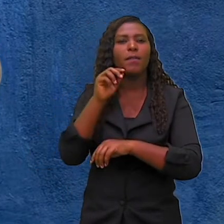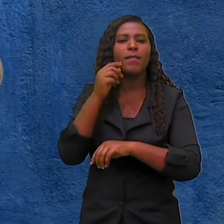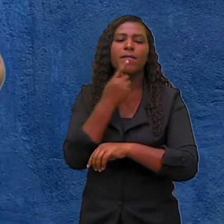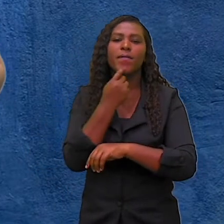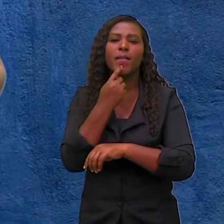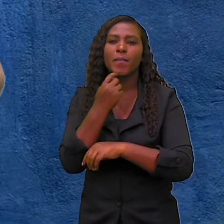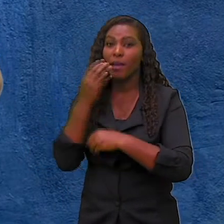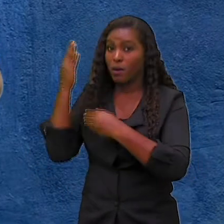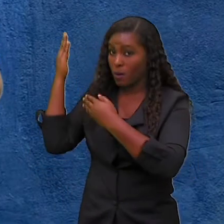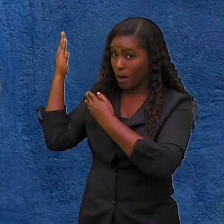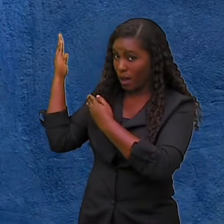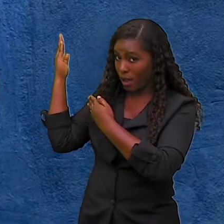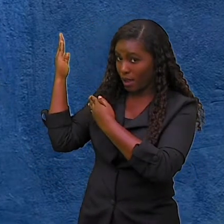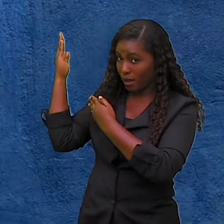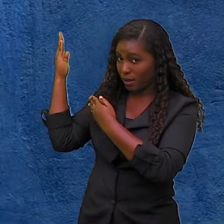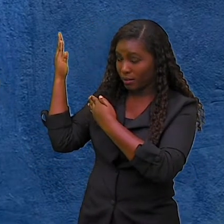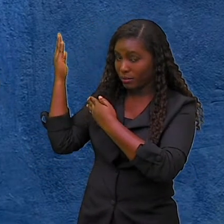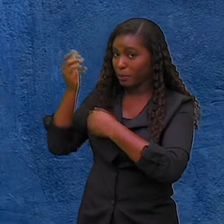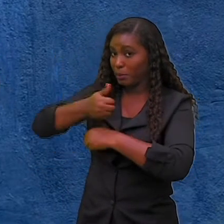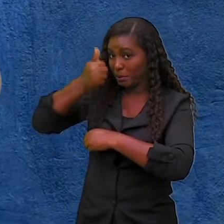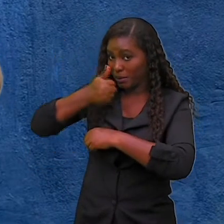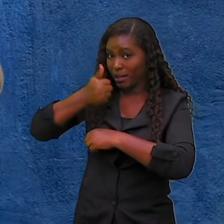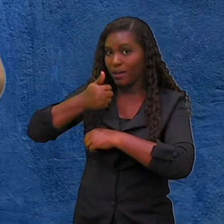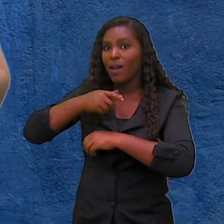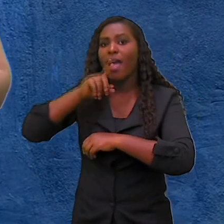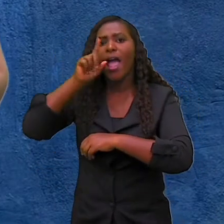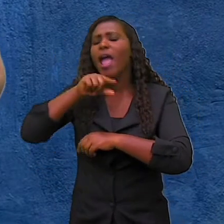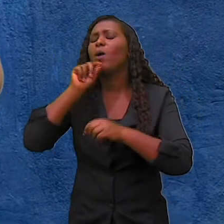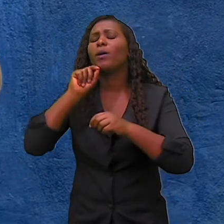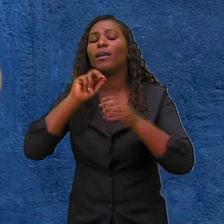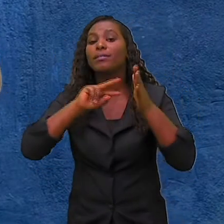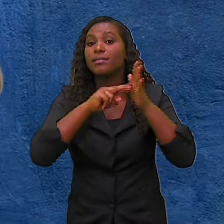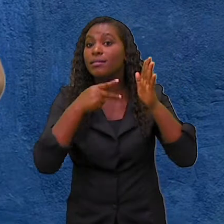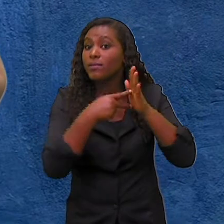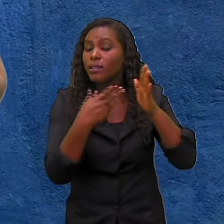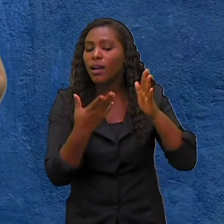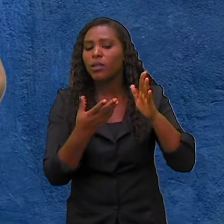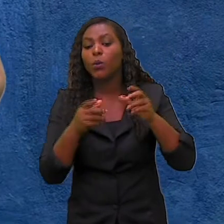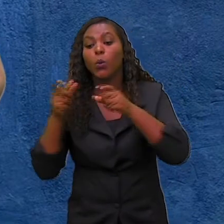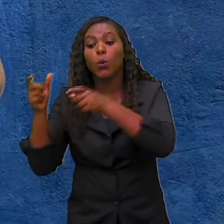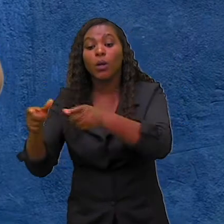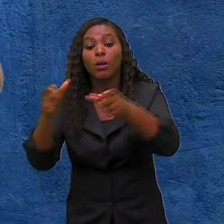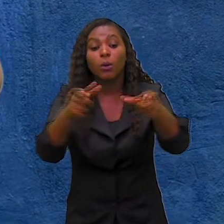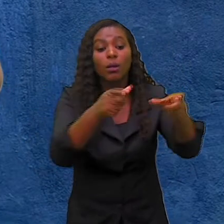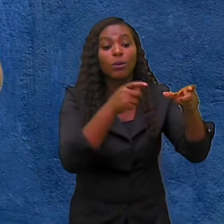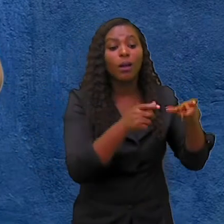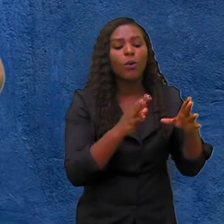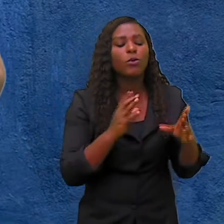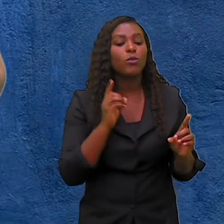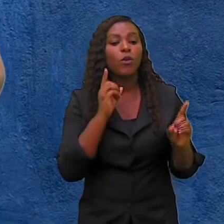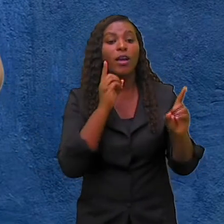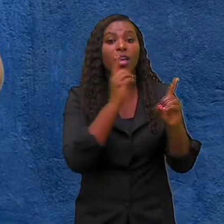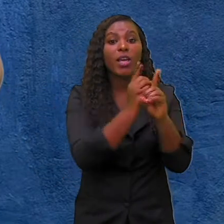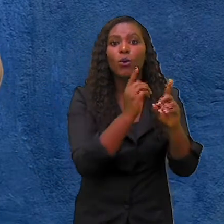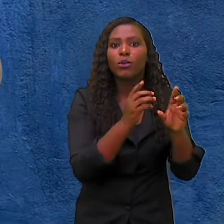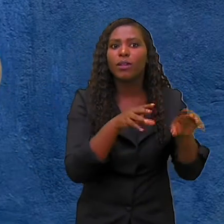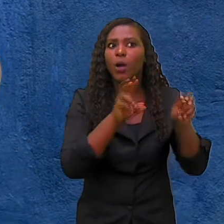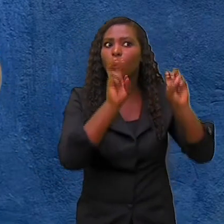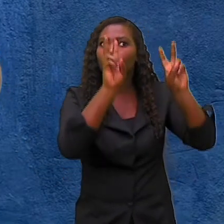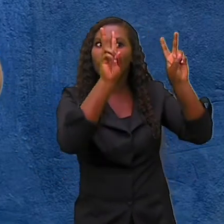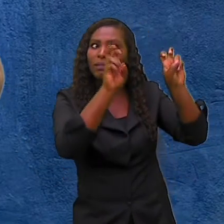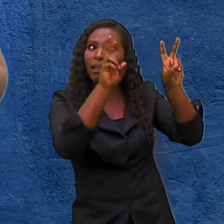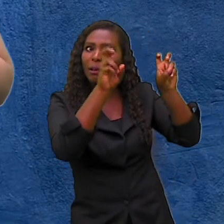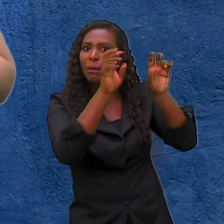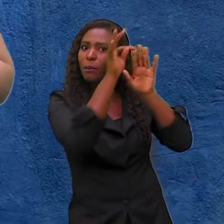vou encontrar o meu texto, certo? E nós temos alguns tipos de domínios aí, vocês lembram?